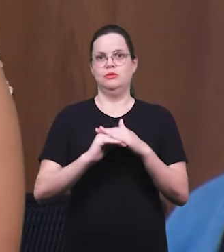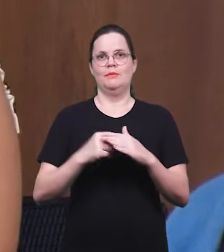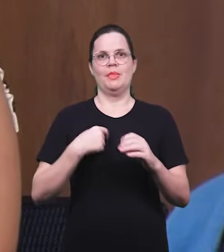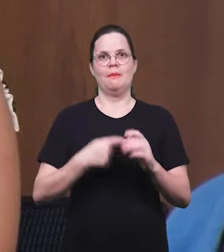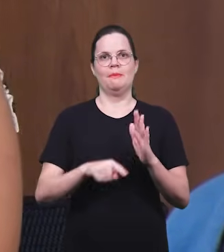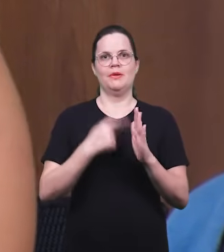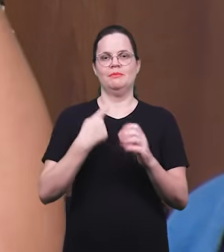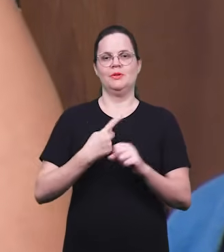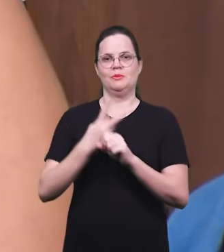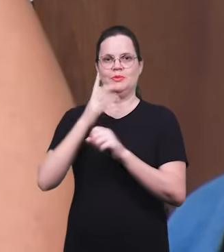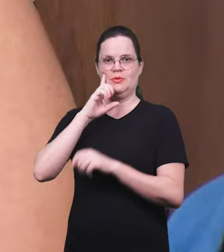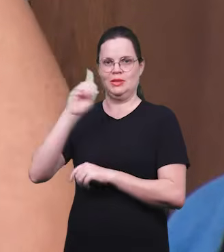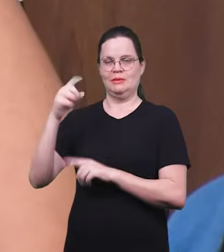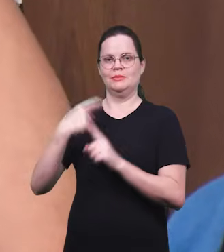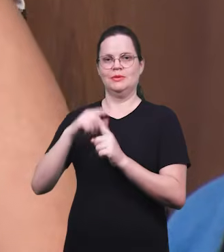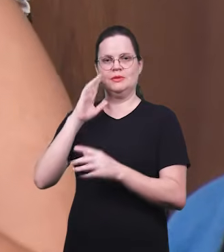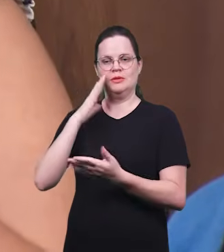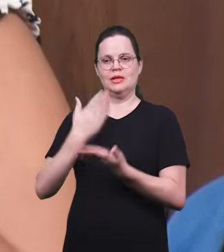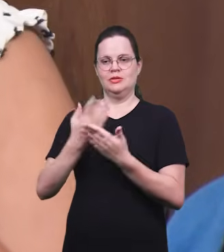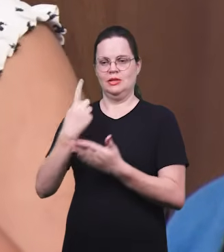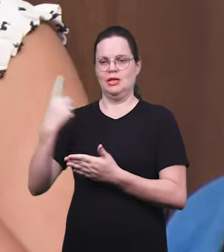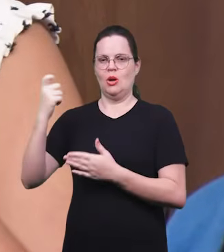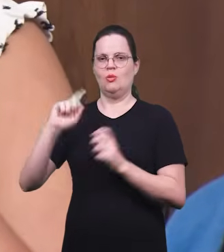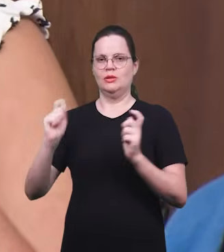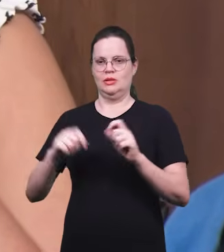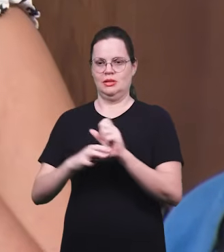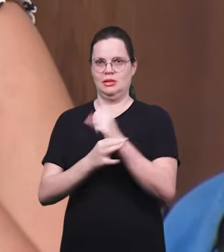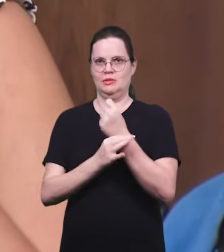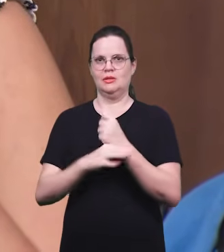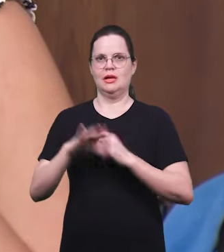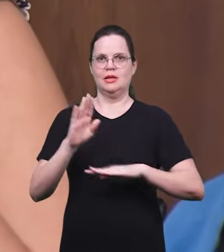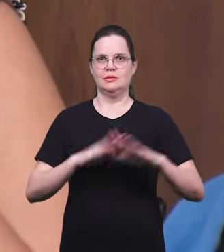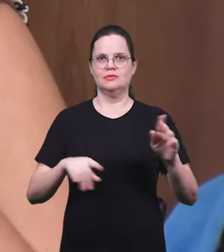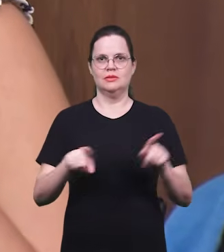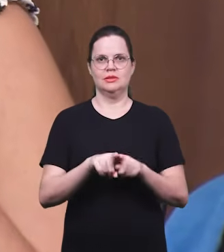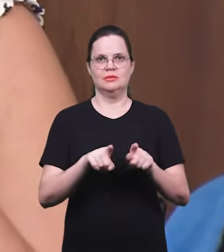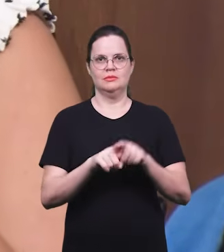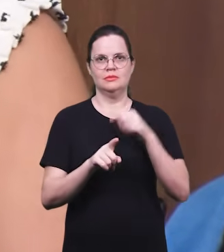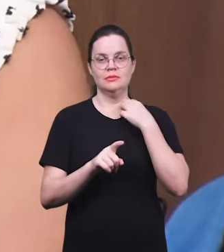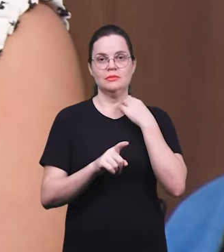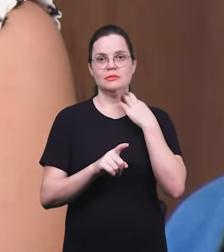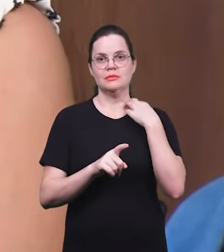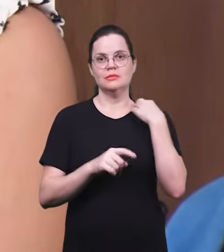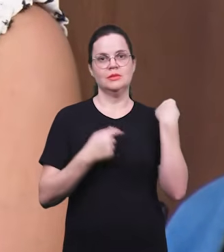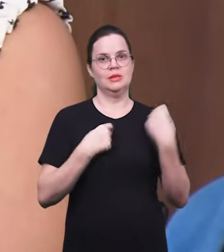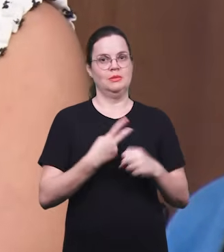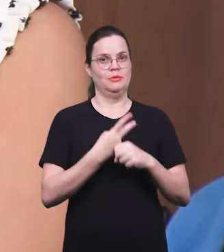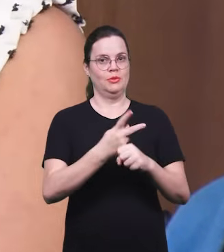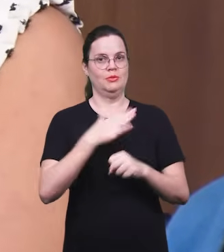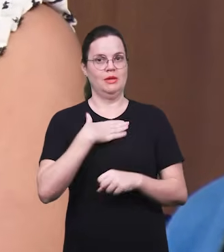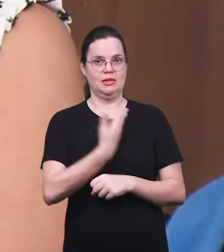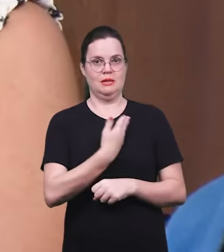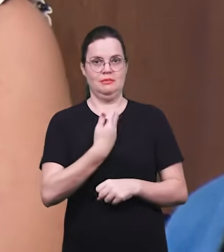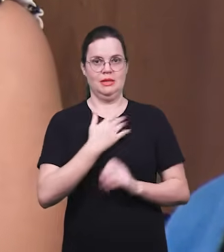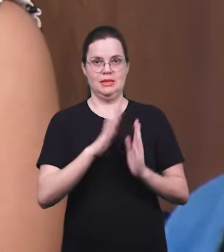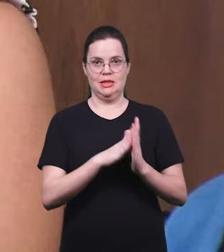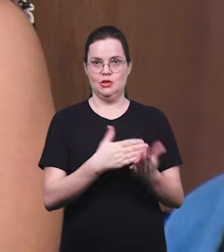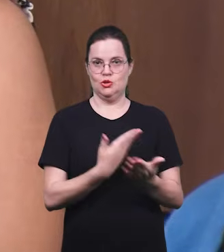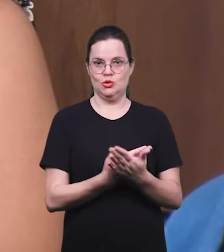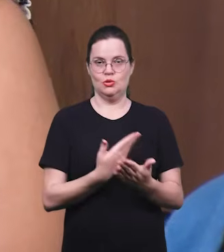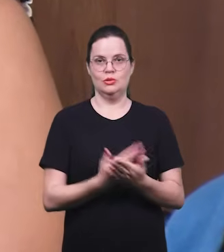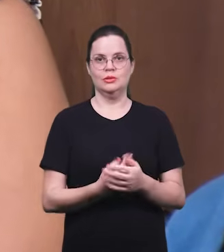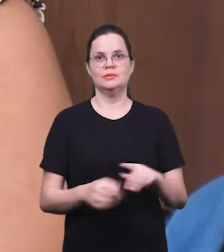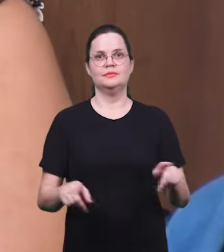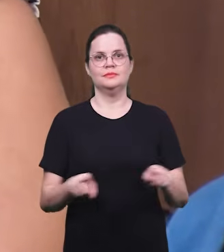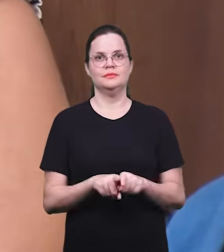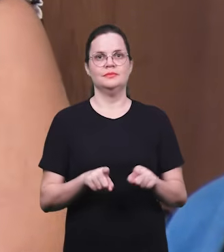procuro Deus porque eu acredito que Deus é o porto seguro e às vezes também as minhas amigas da escola.